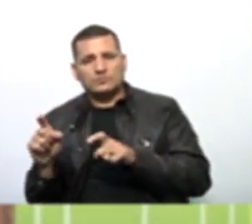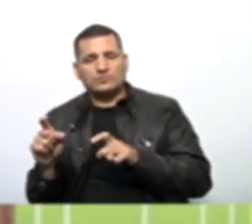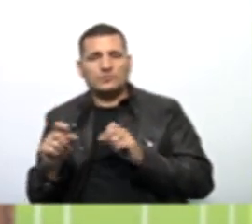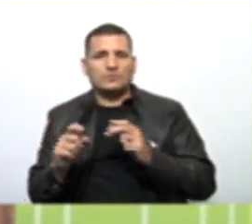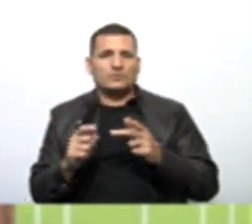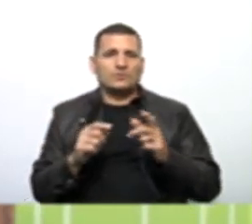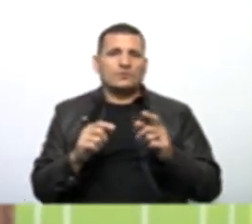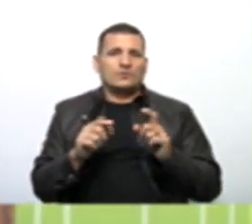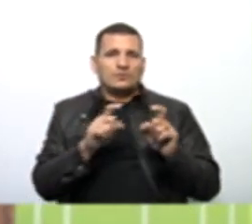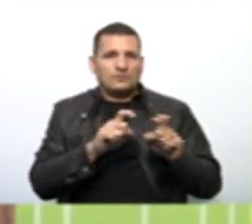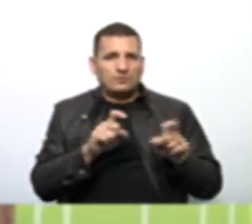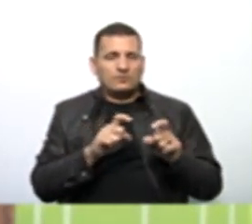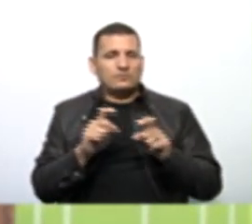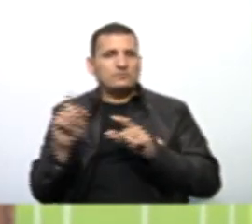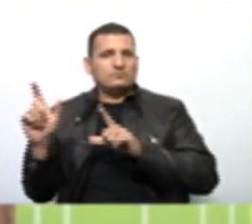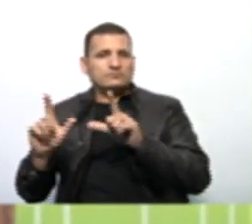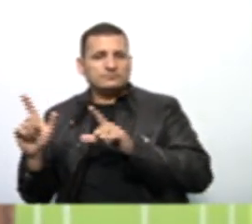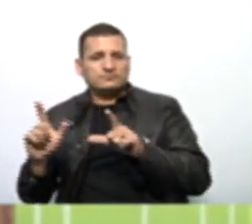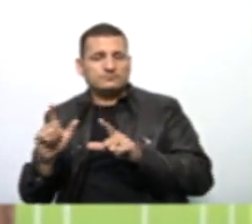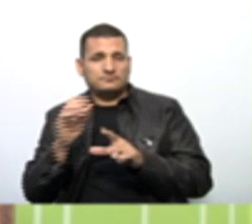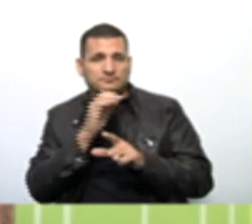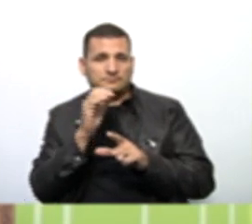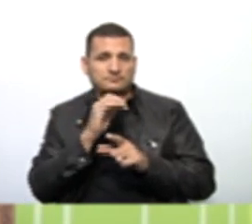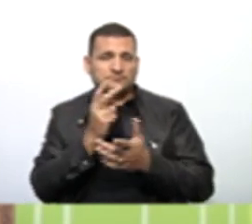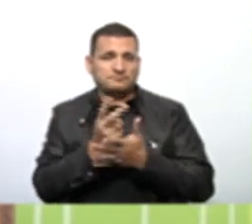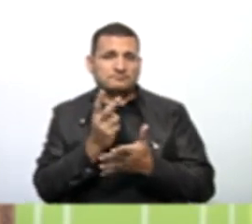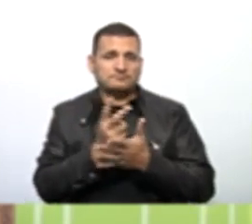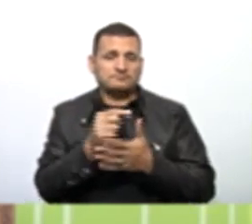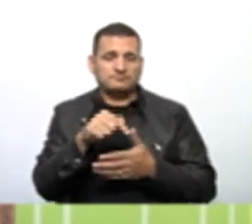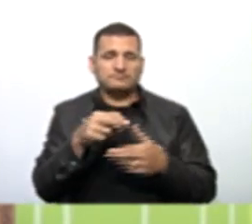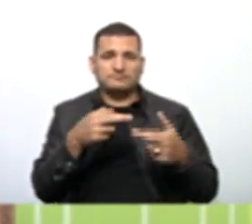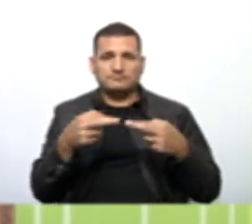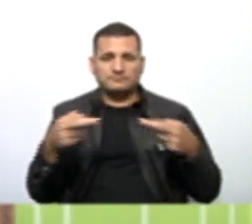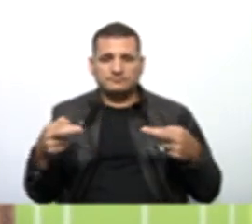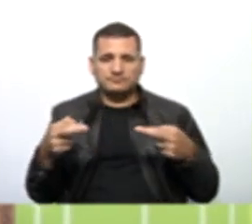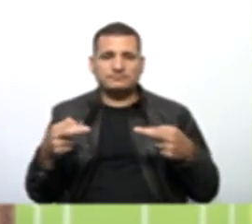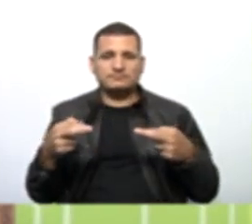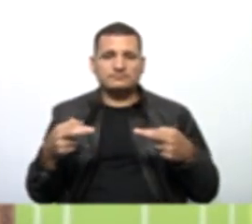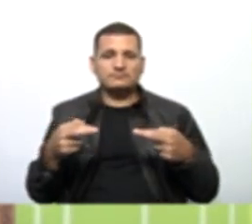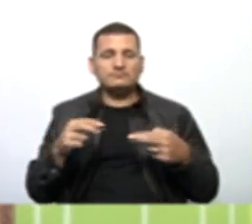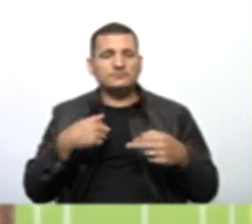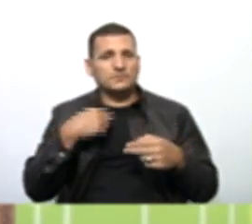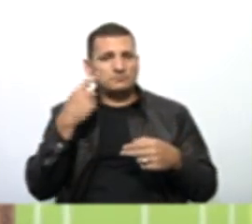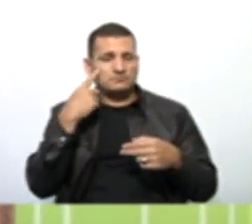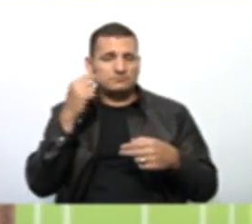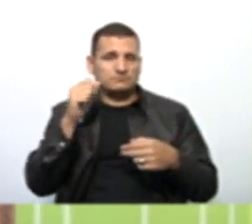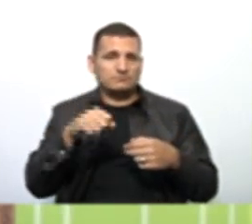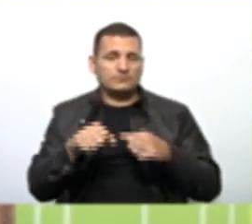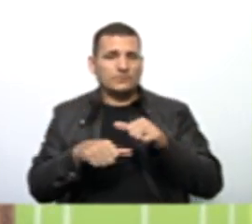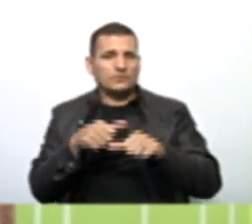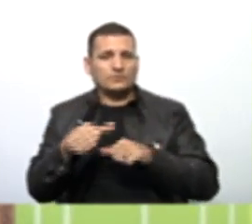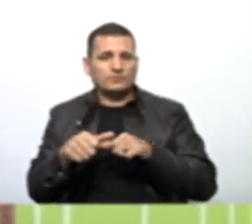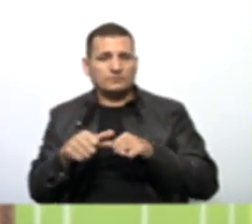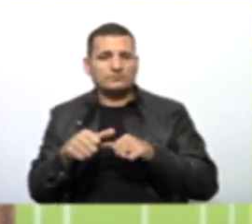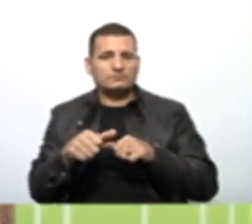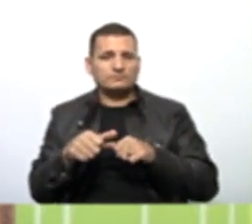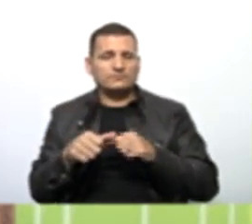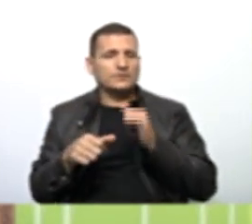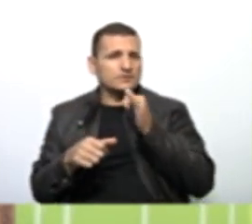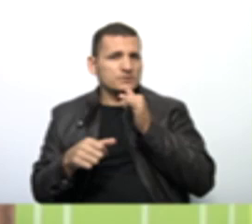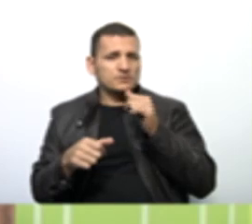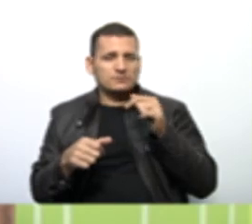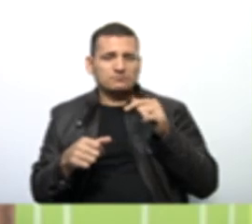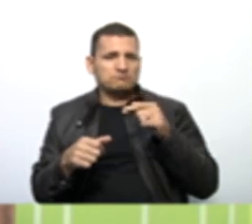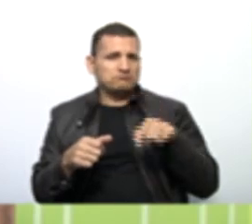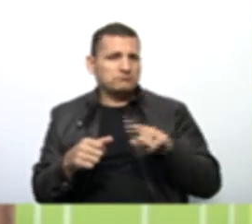pra te ver em alta velocidade que vocês vão estar na mesma rede aí eu posso estar pensando sim nesse caso em trocar mas se não é esse meu